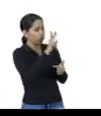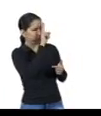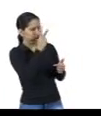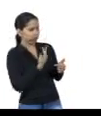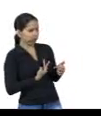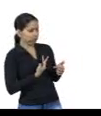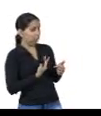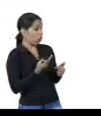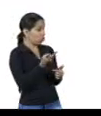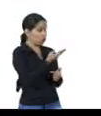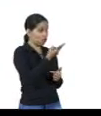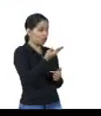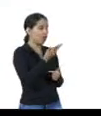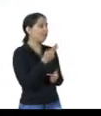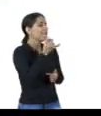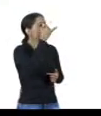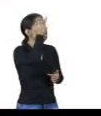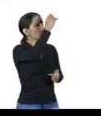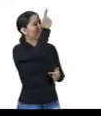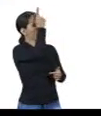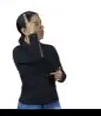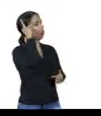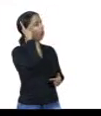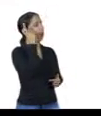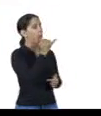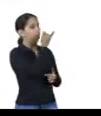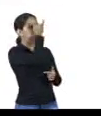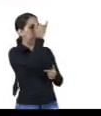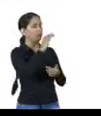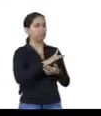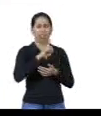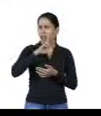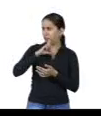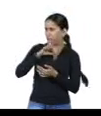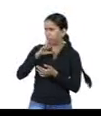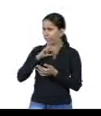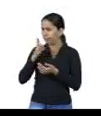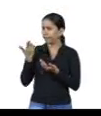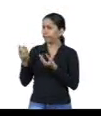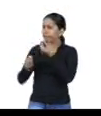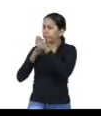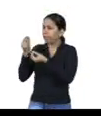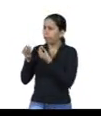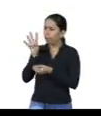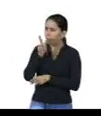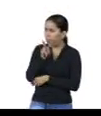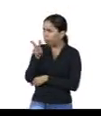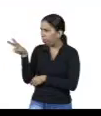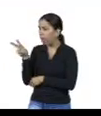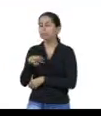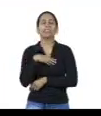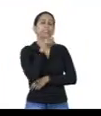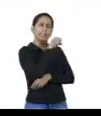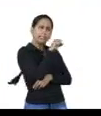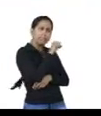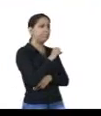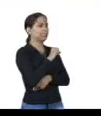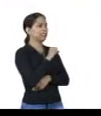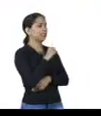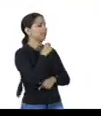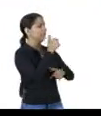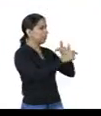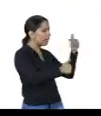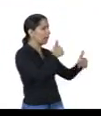o risco de se acidentar. E há uma espécie de supervisor nessa etapa toda? Sempre, todo o trabalho deve ser supervisionado. Antes